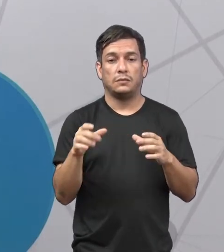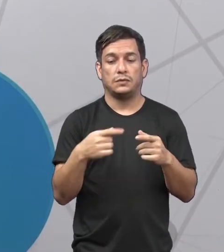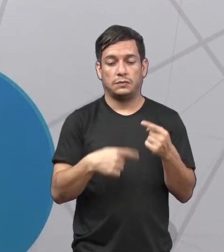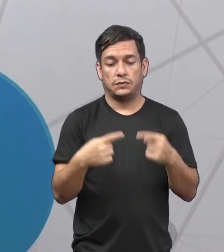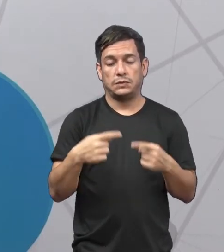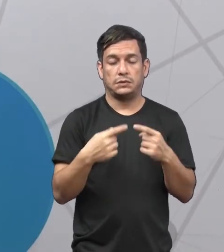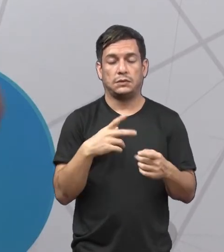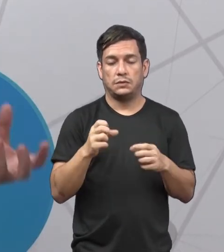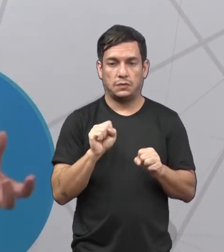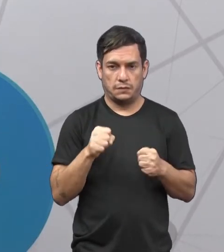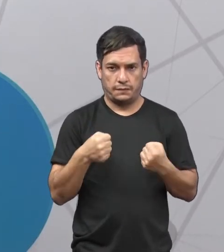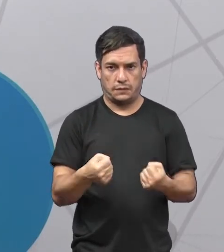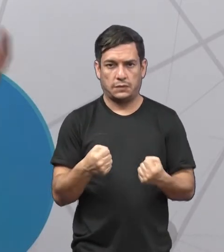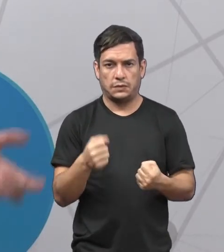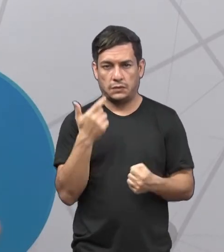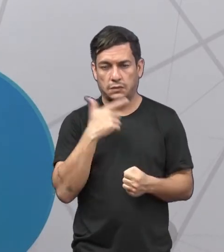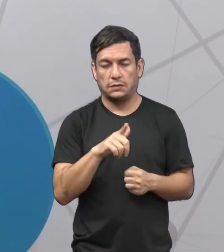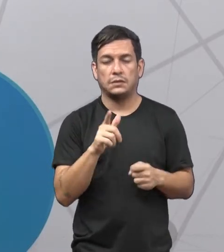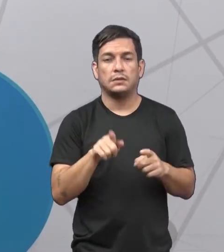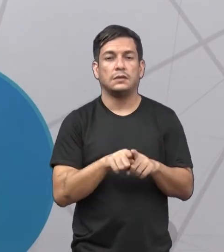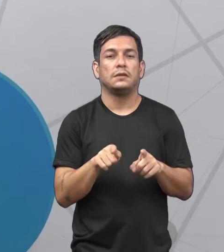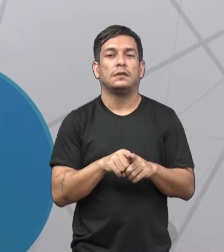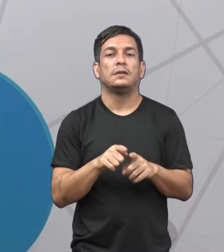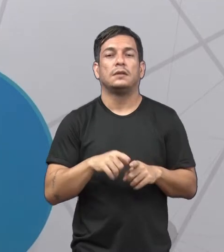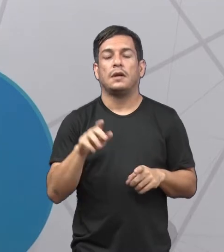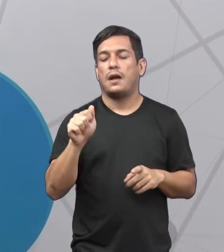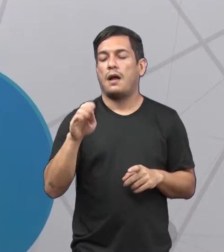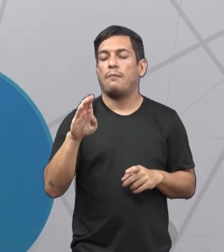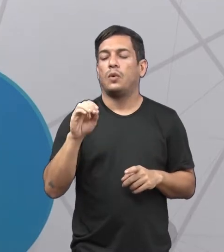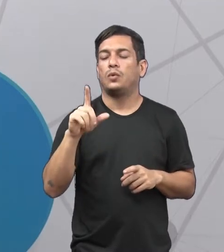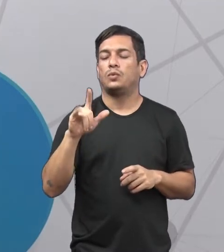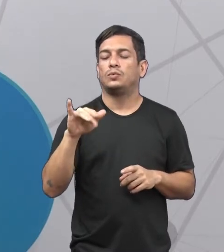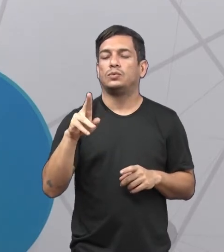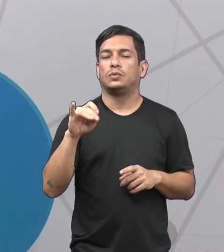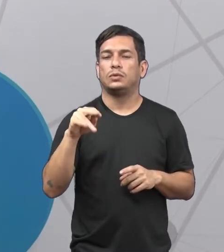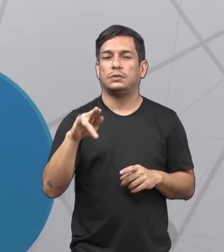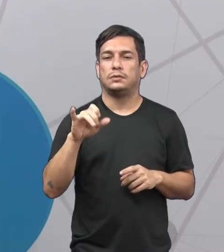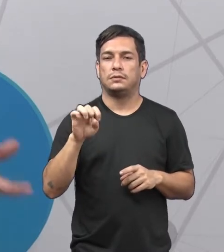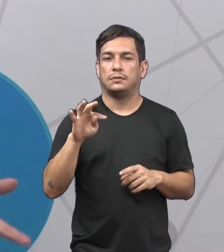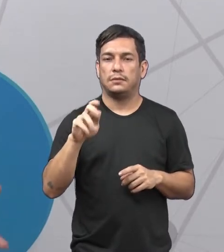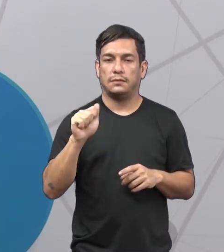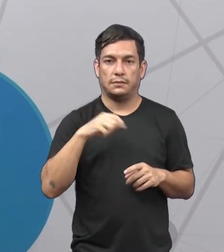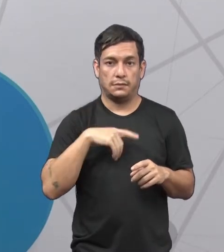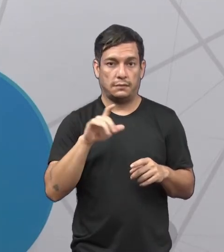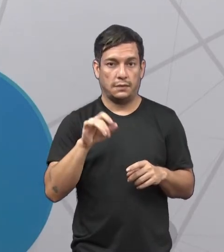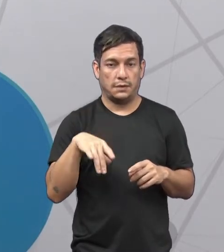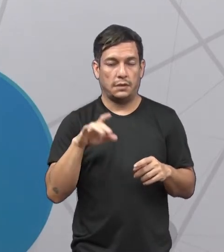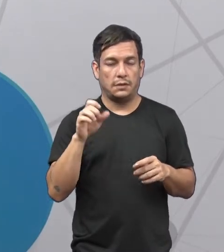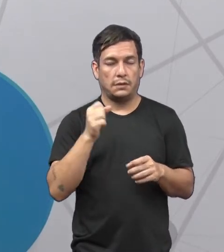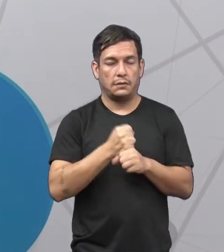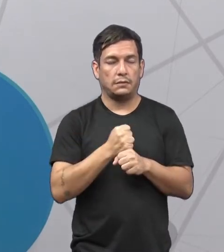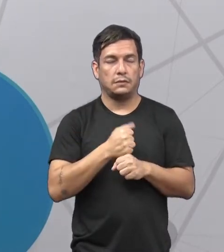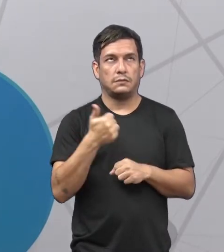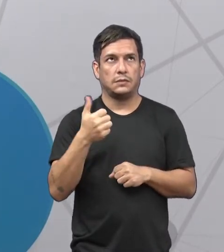ganhar força, o movimento republicano e o movimento abolicionista. A nossa república então cai em